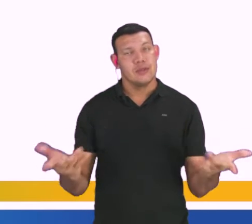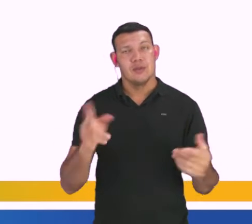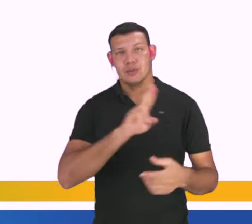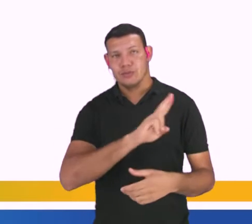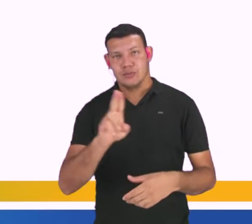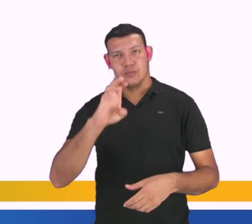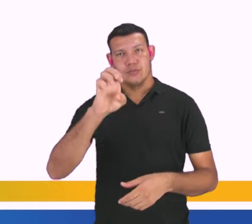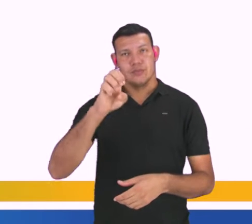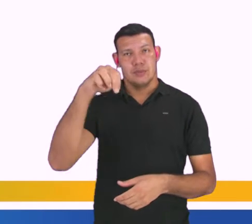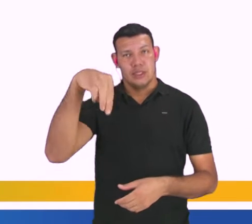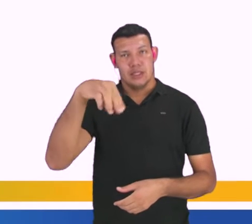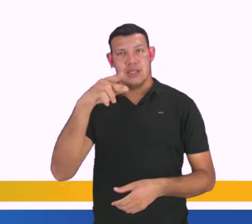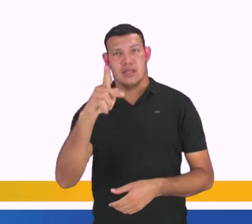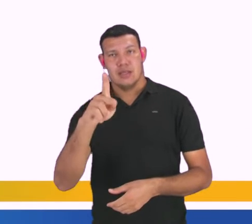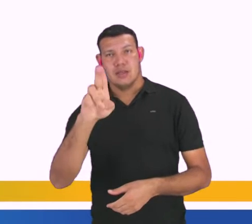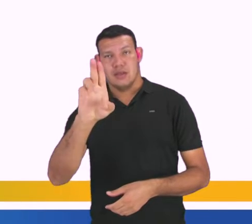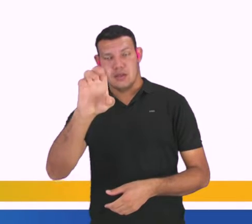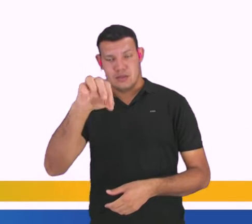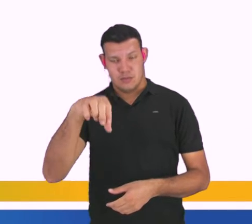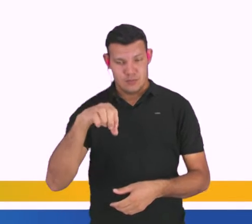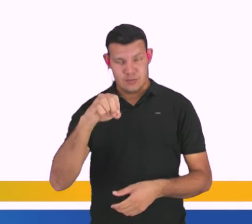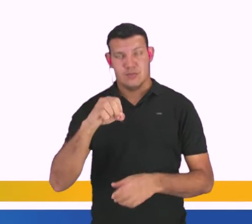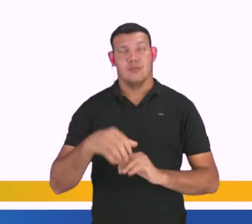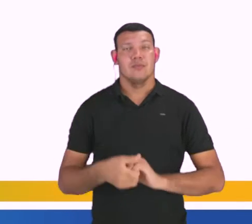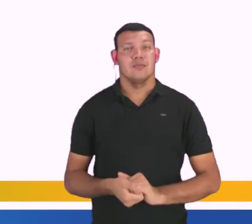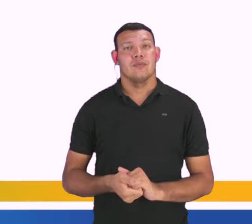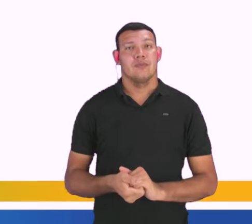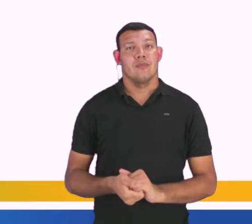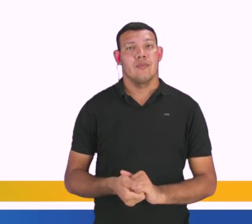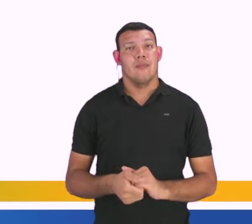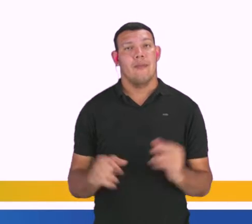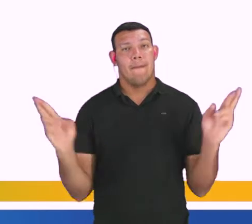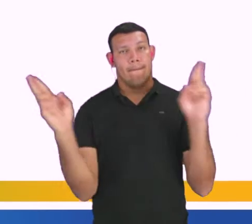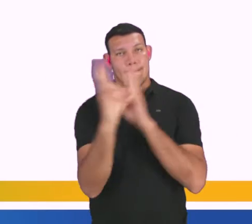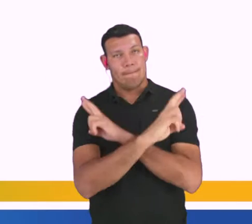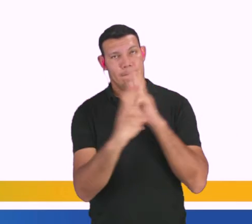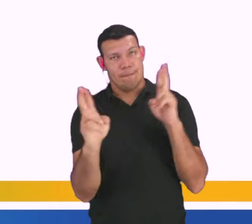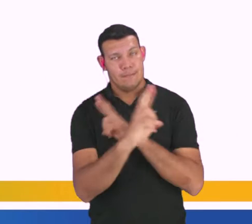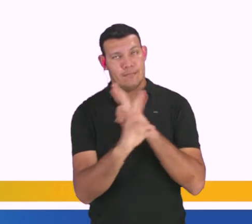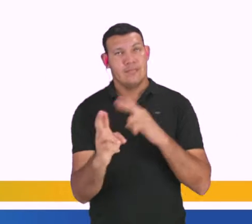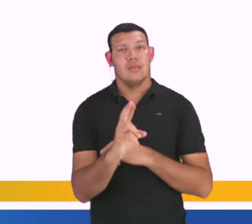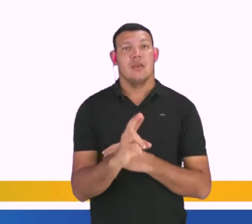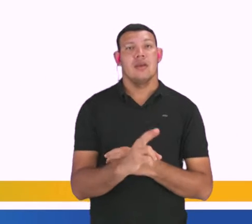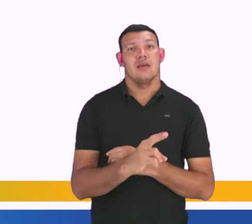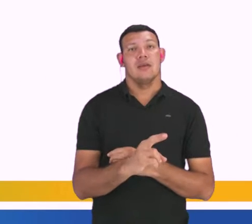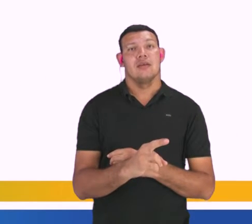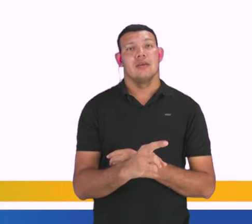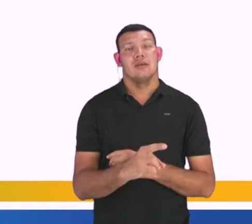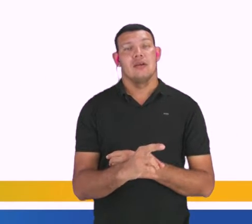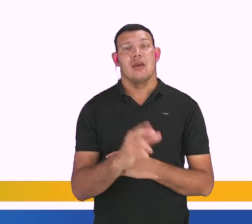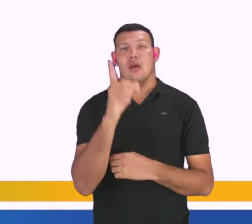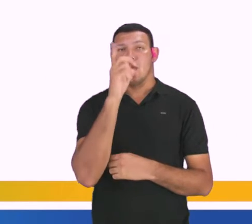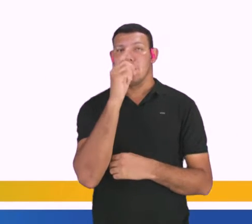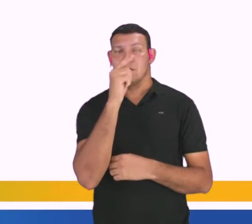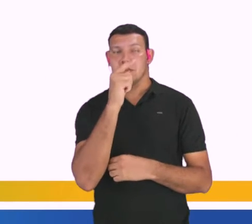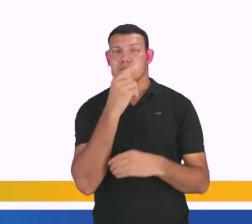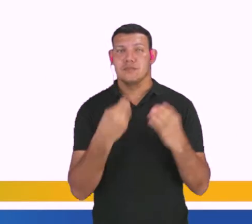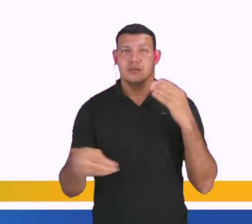força-peso desse líquido deslocado. Então assim, a relação com a quantidade de água que o